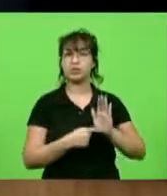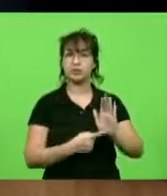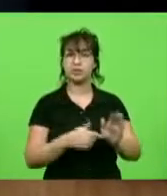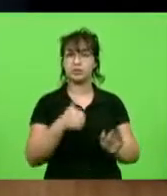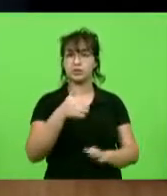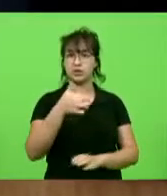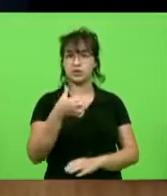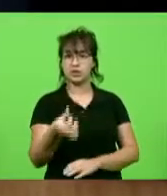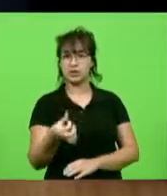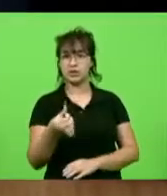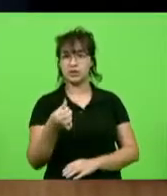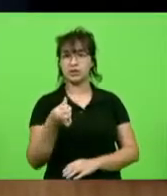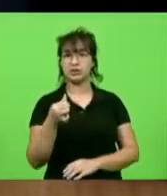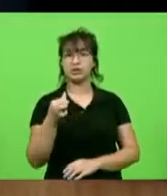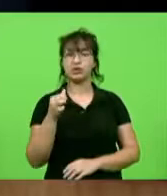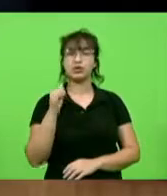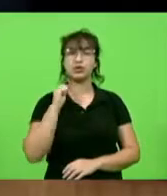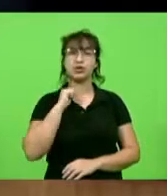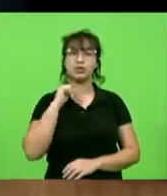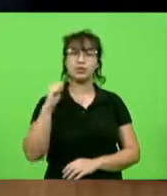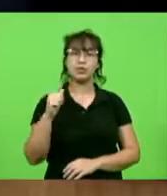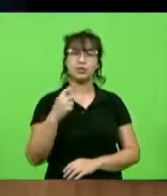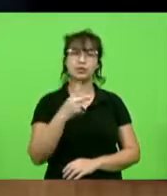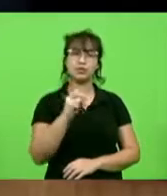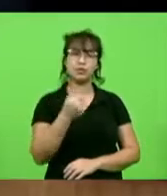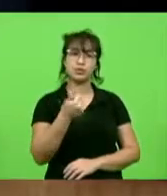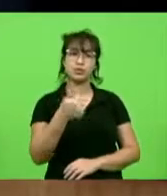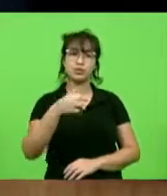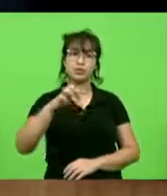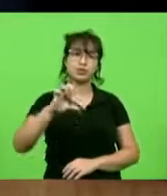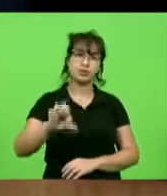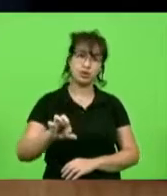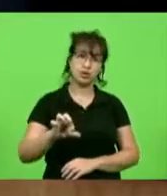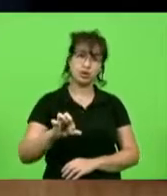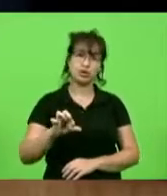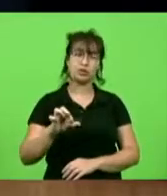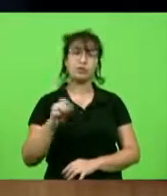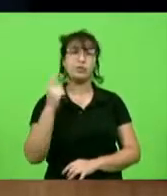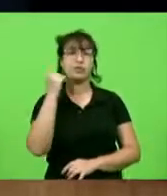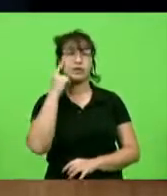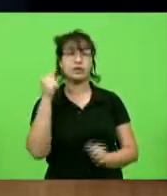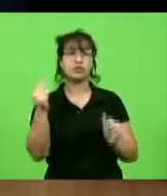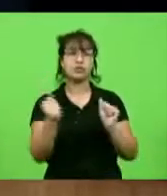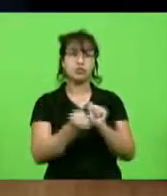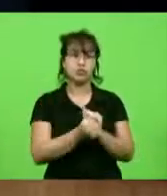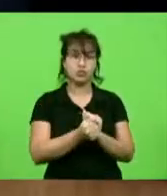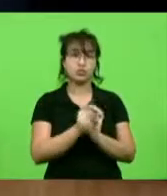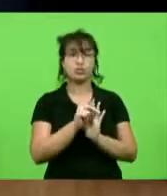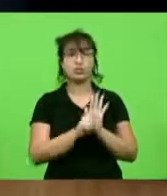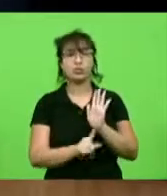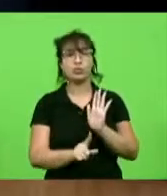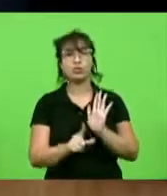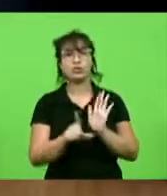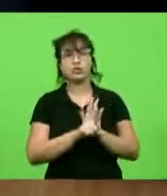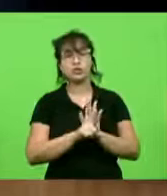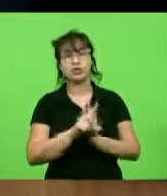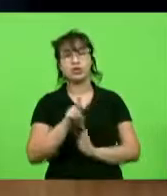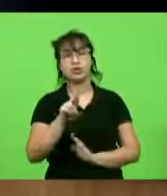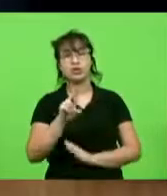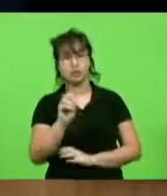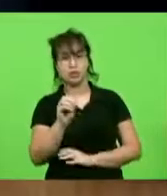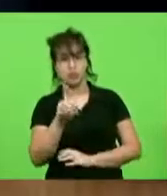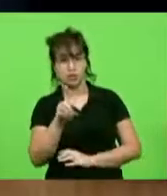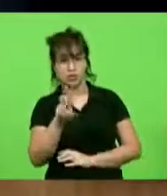de 2019. Portanto, ele foi apensado ao projeto do deputado Rodrigo Minotto. Eu quero só trazer